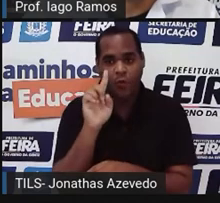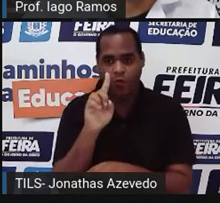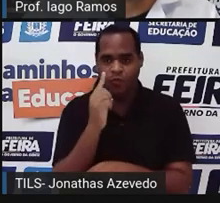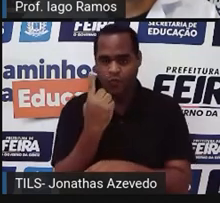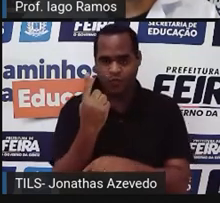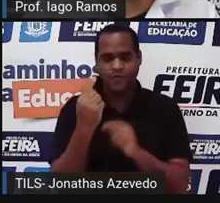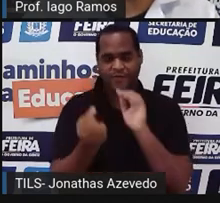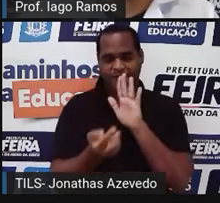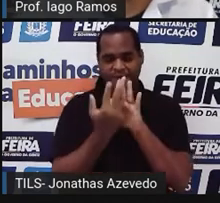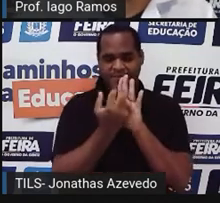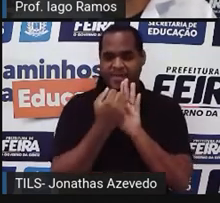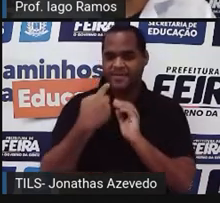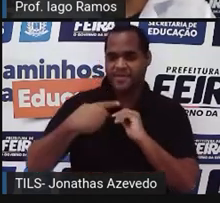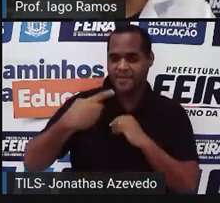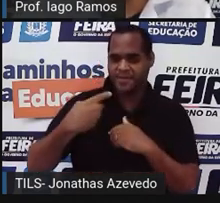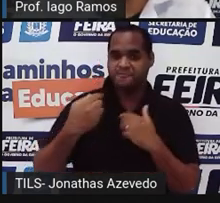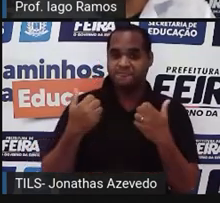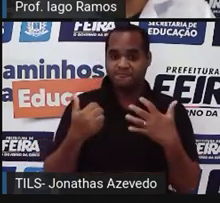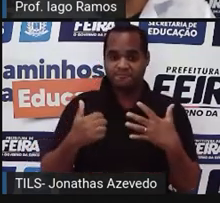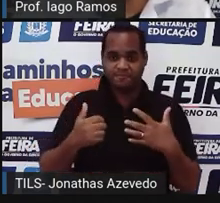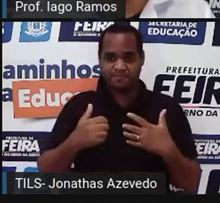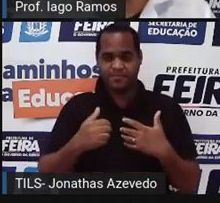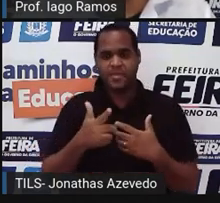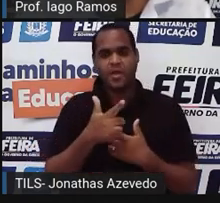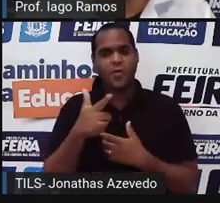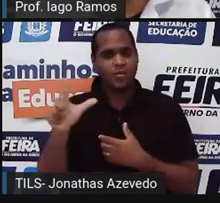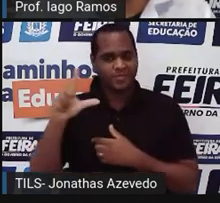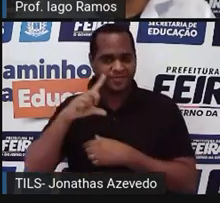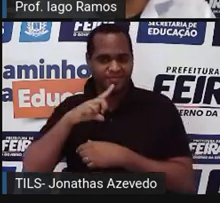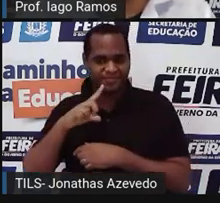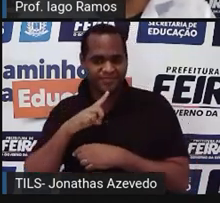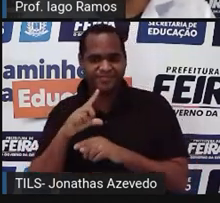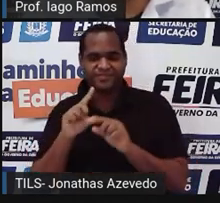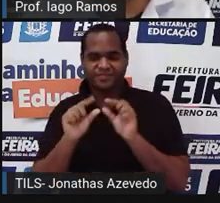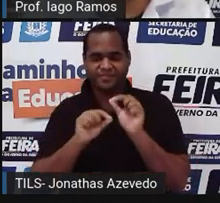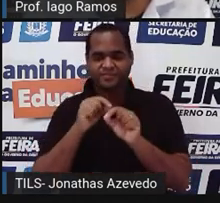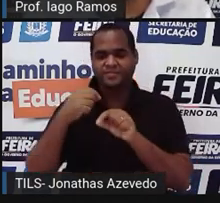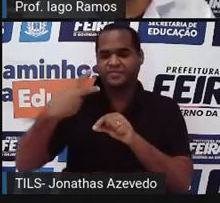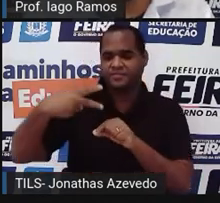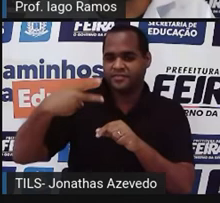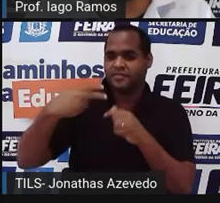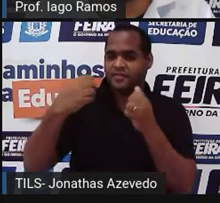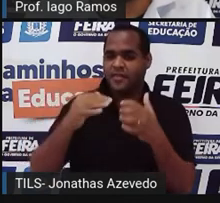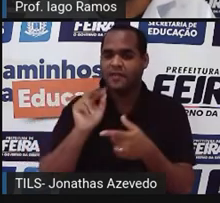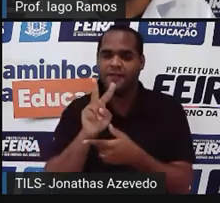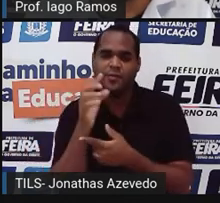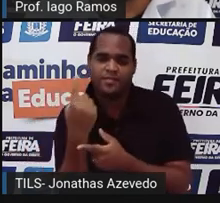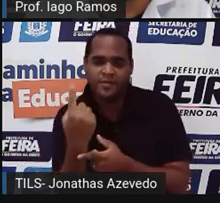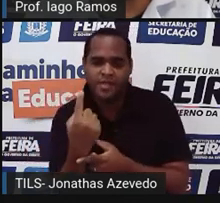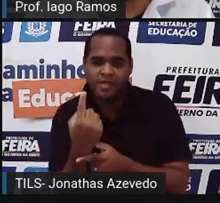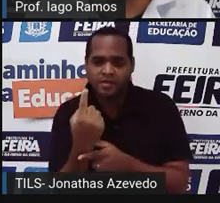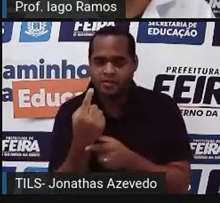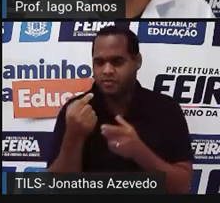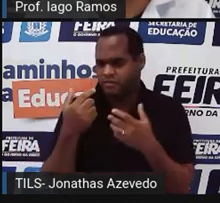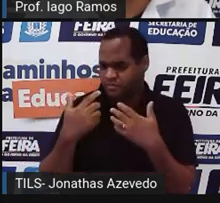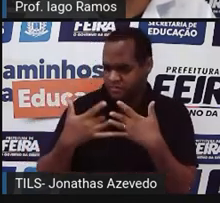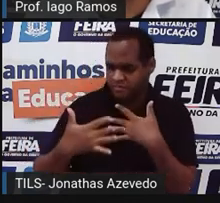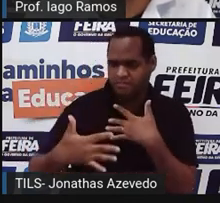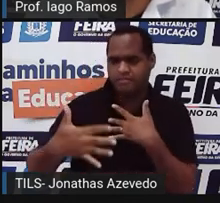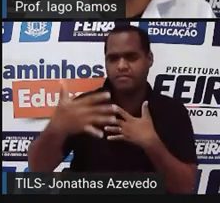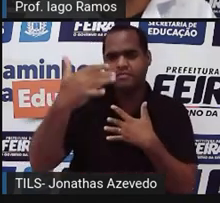primeira figura, o outro ponto aqui na segunda figura, que é o V1. E assim vai, ó.